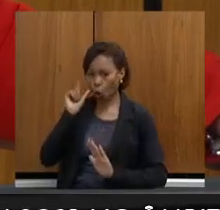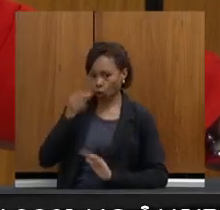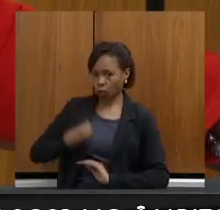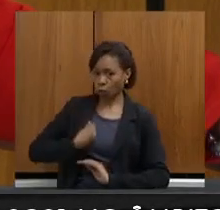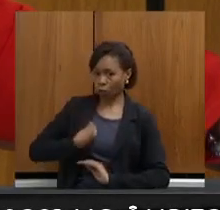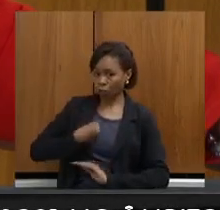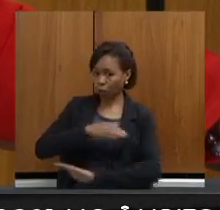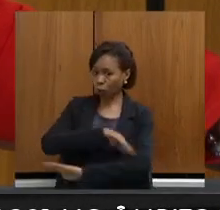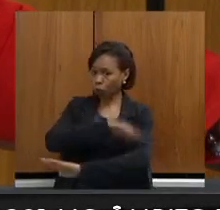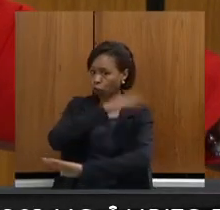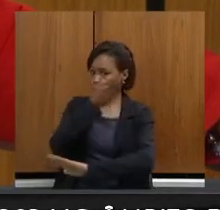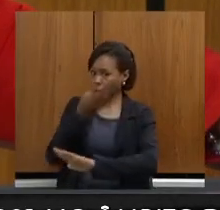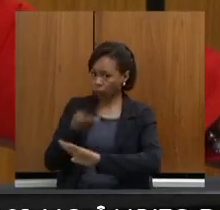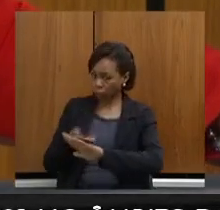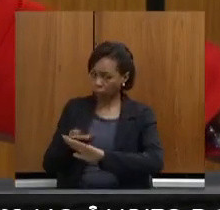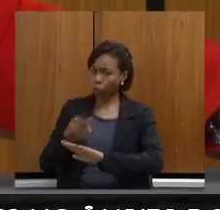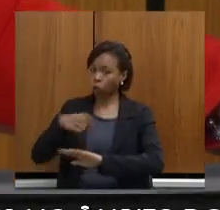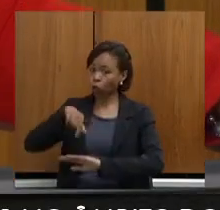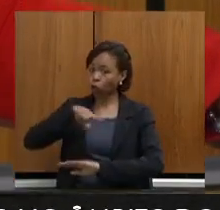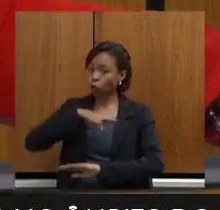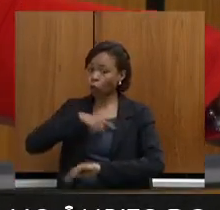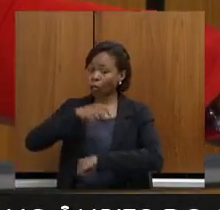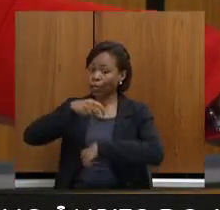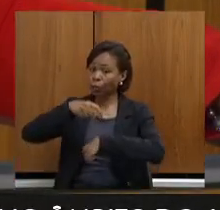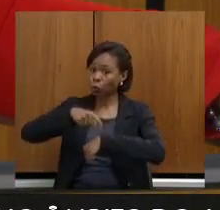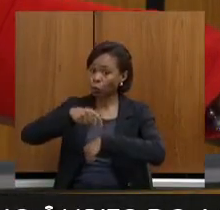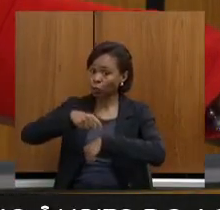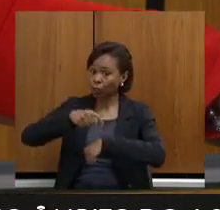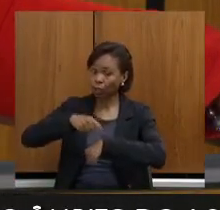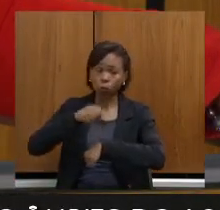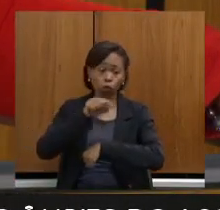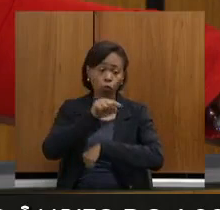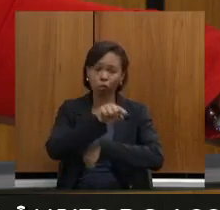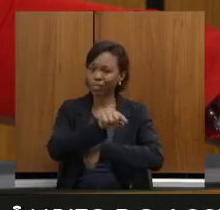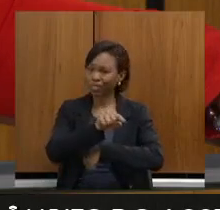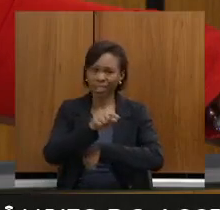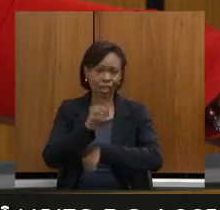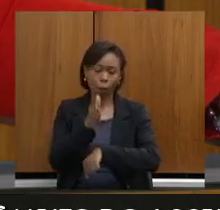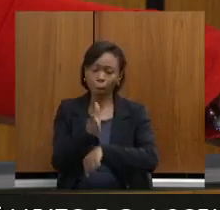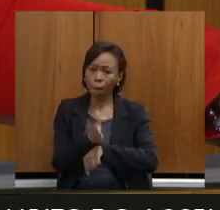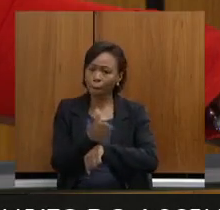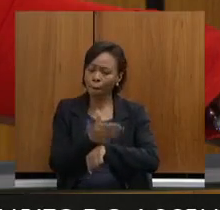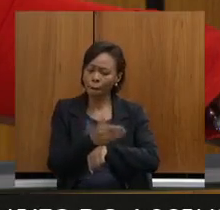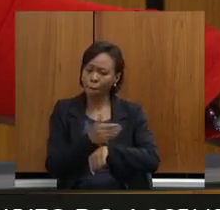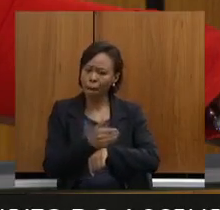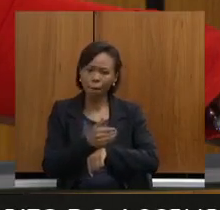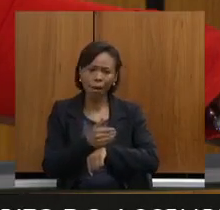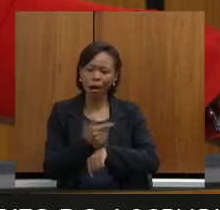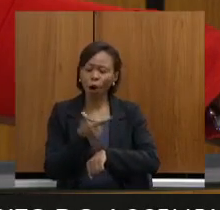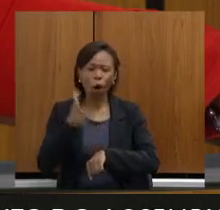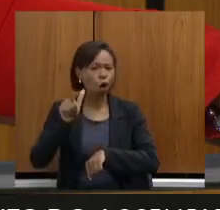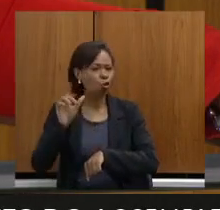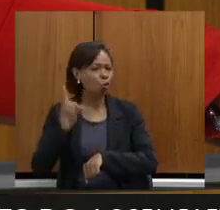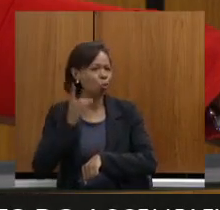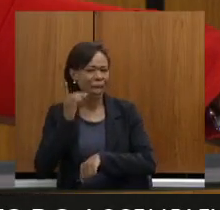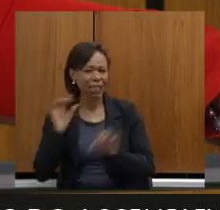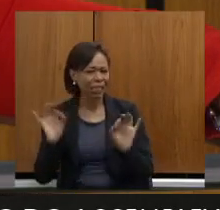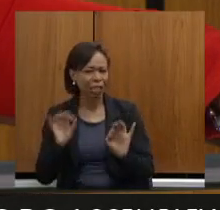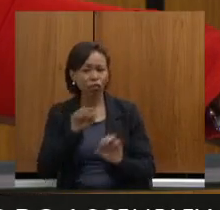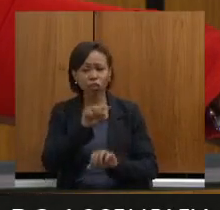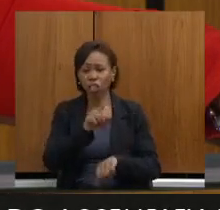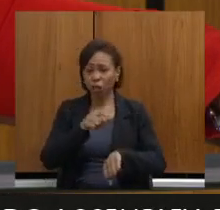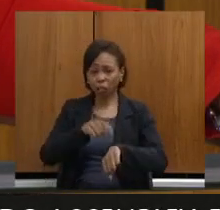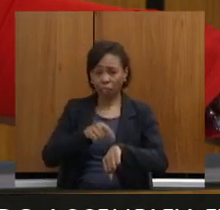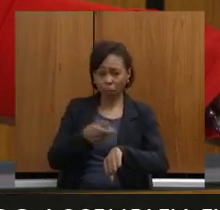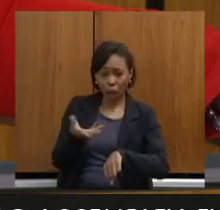ontem nós fazemos Os questionamentos dentro de um tempo que o senhor não marcou para mim um outro Deputado o senhor não pediu celeridade para